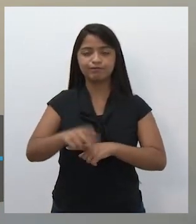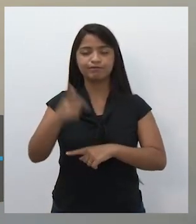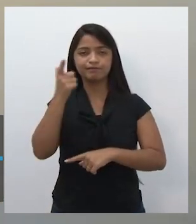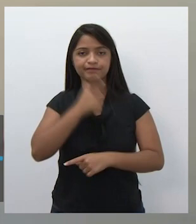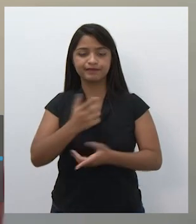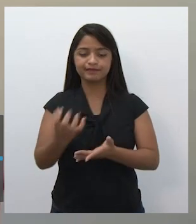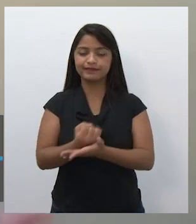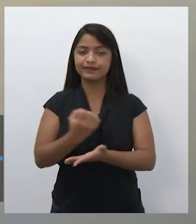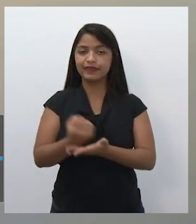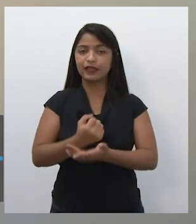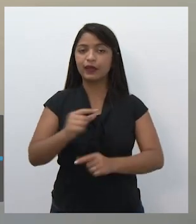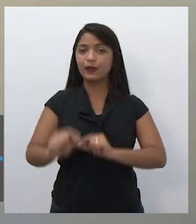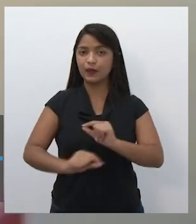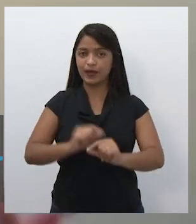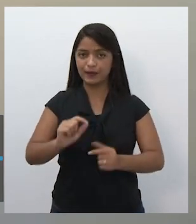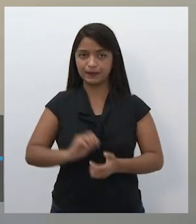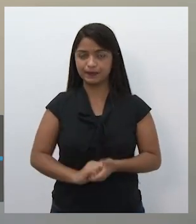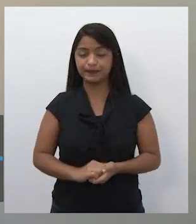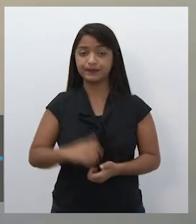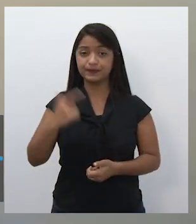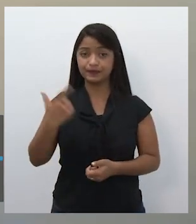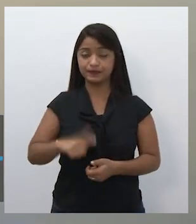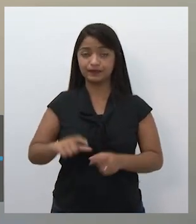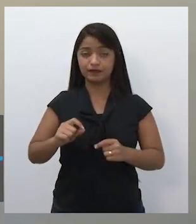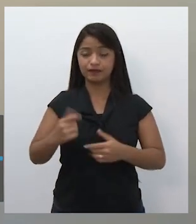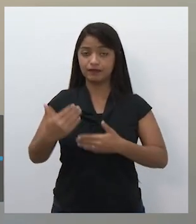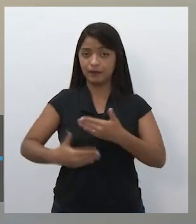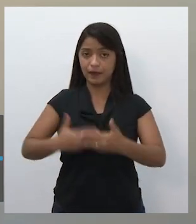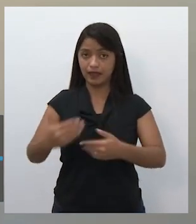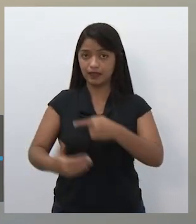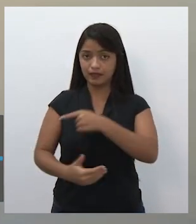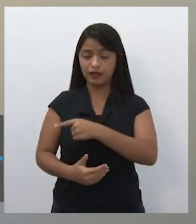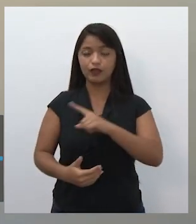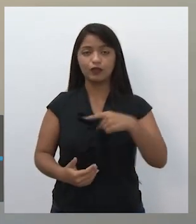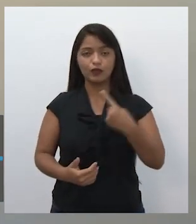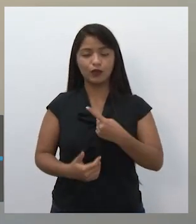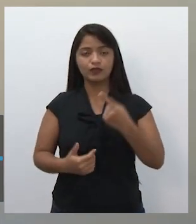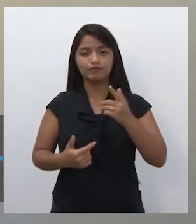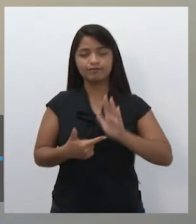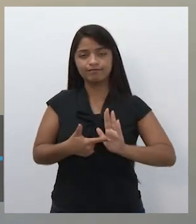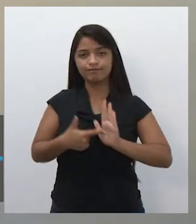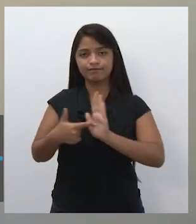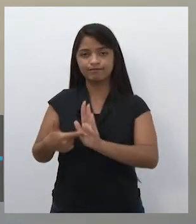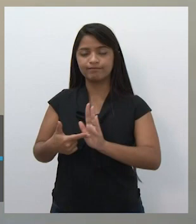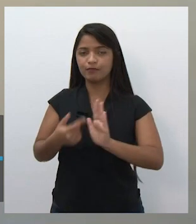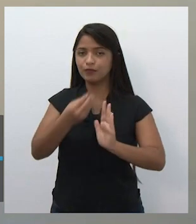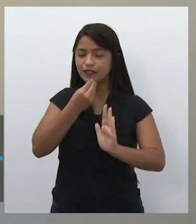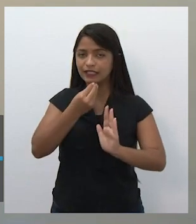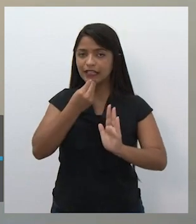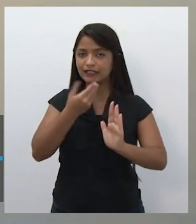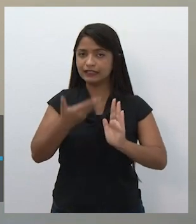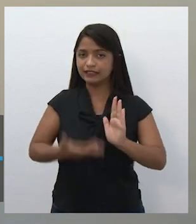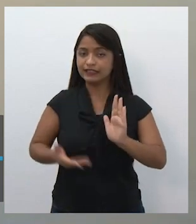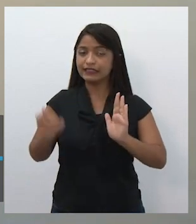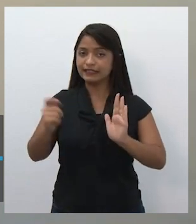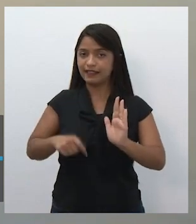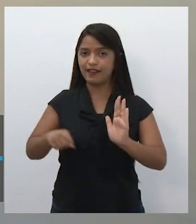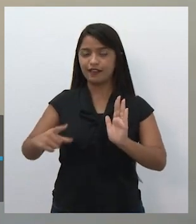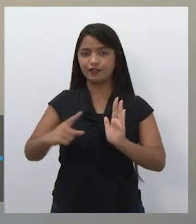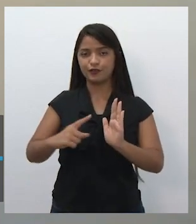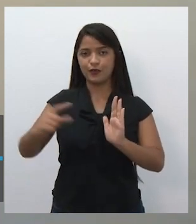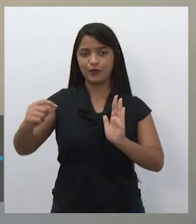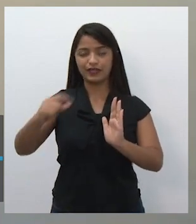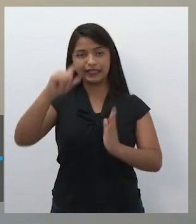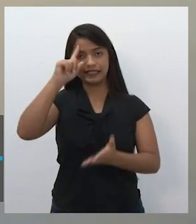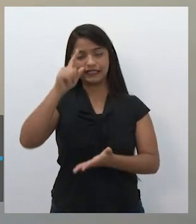assim, no meio desse percurso, a gente consiga apresentar possibilidades de escolha para que ele